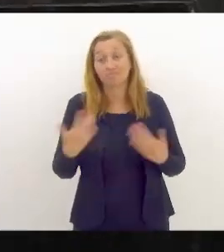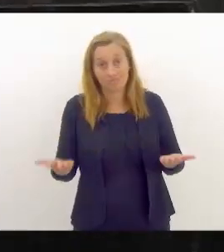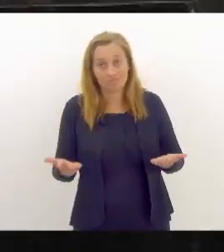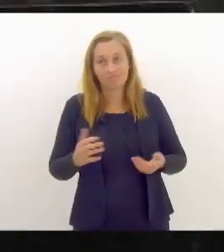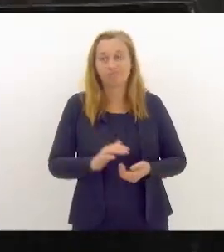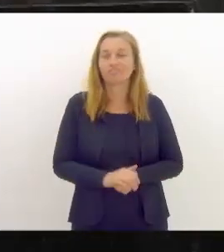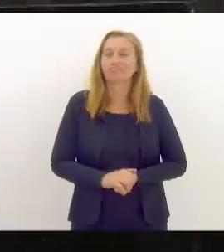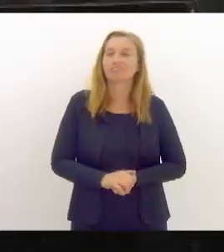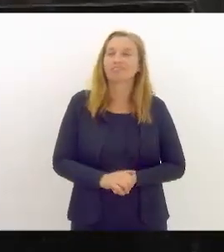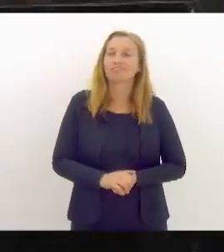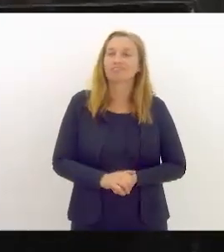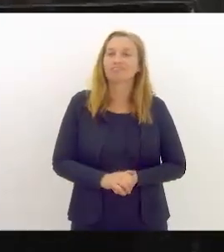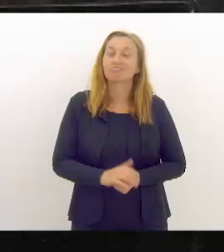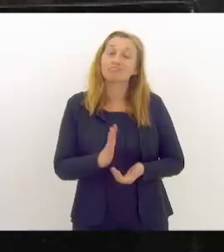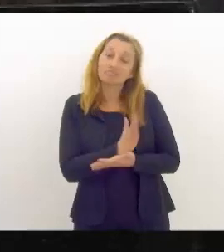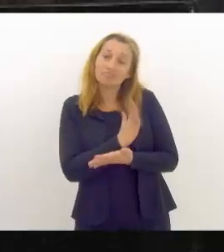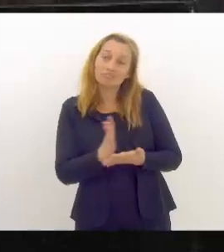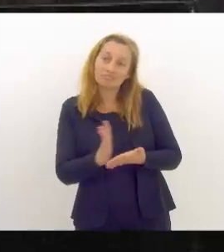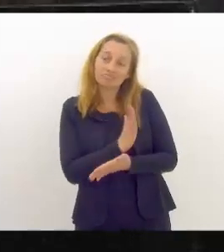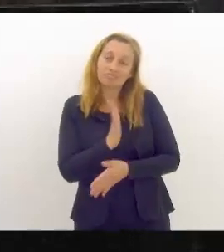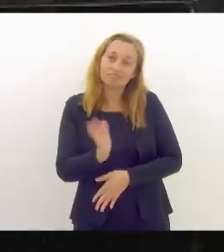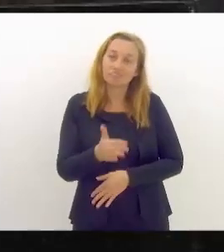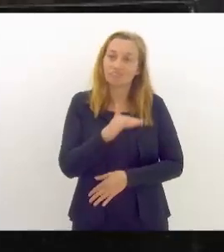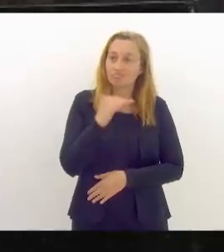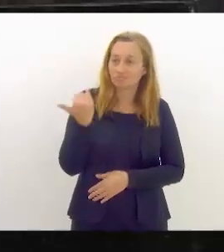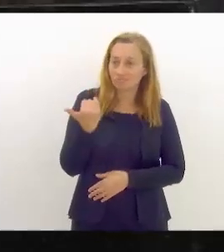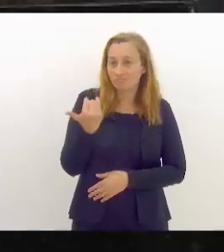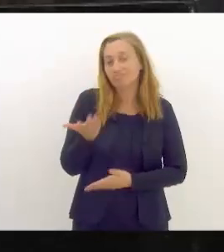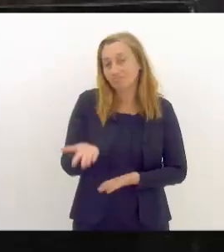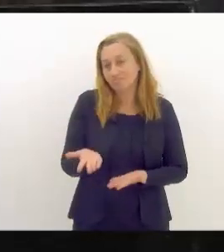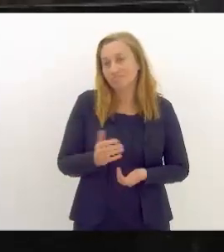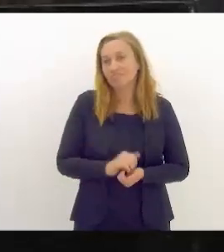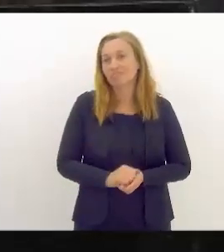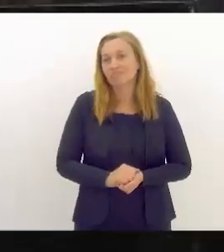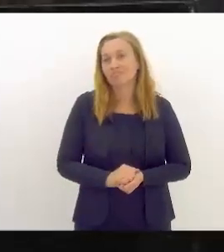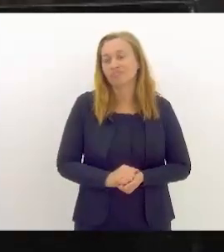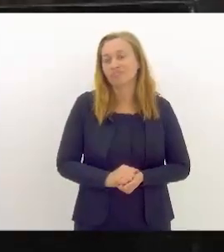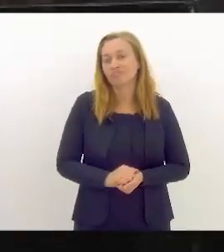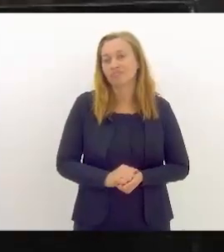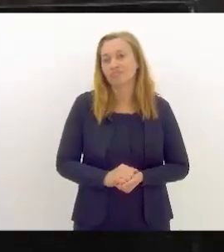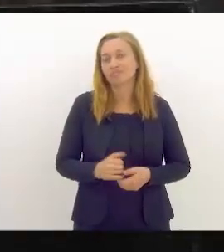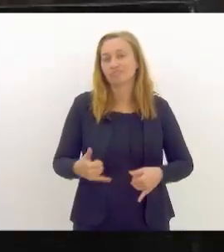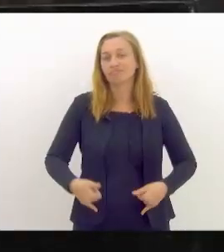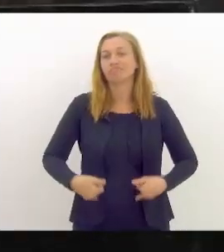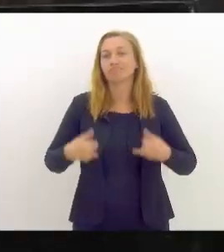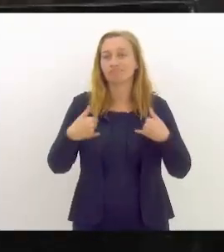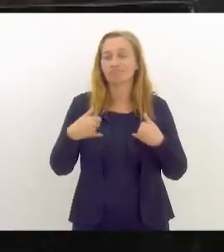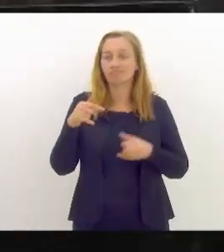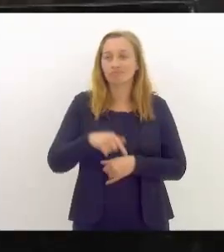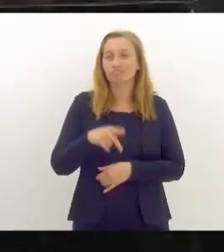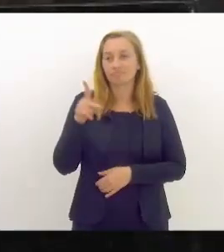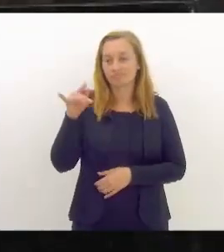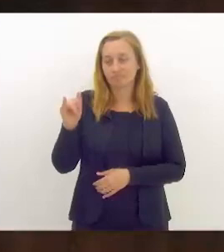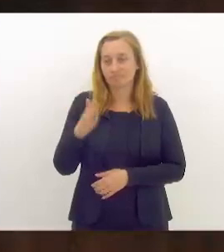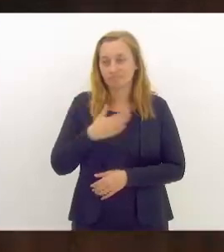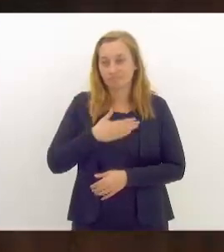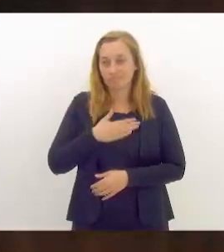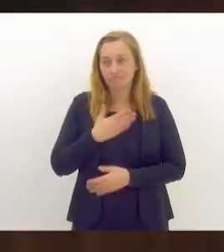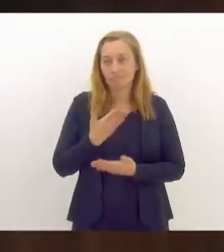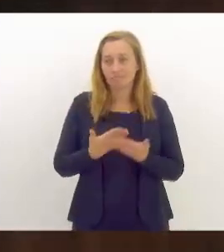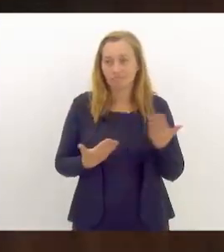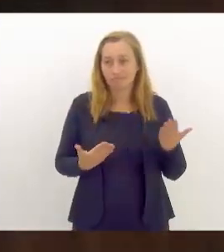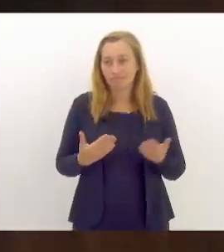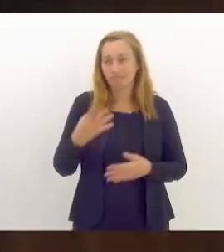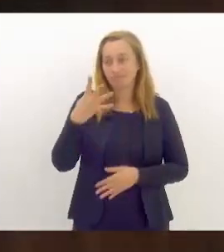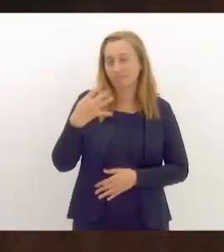alguns que já se foram e Sem dúvida nenhuma estariam muito honrados aqui meu pai que eu perdi quando